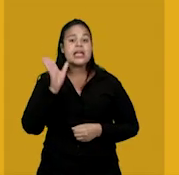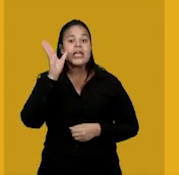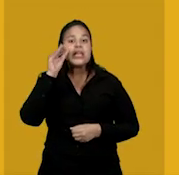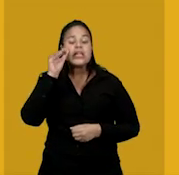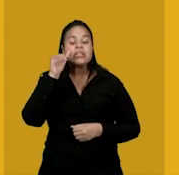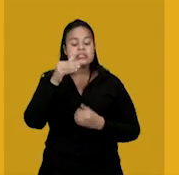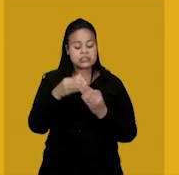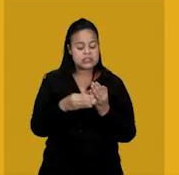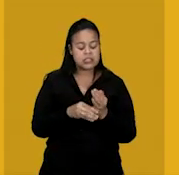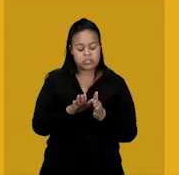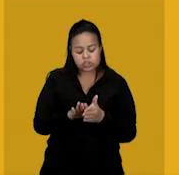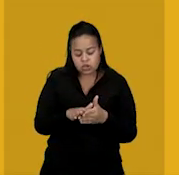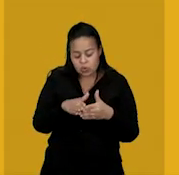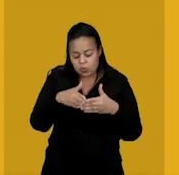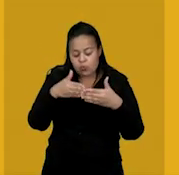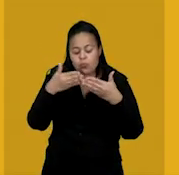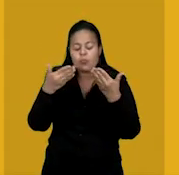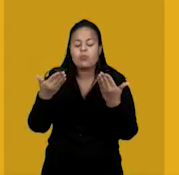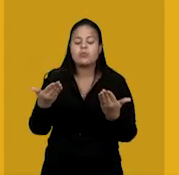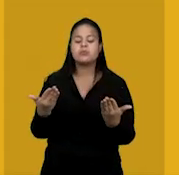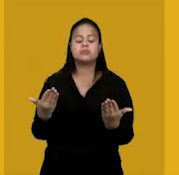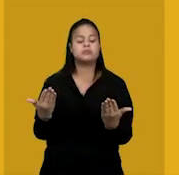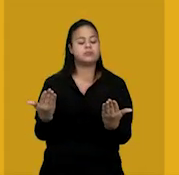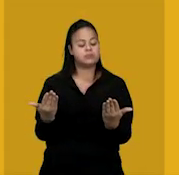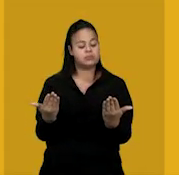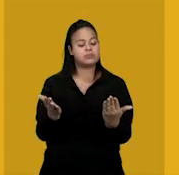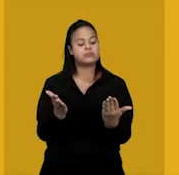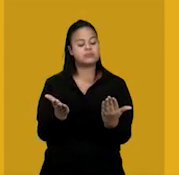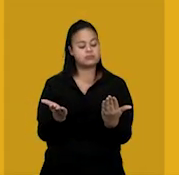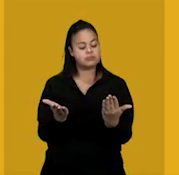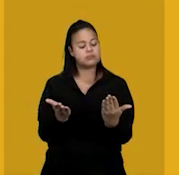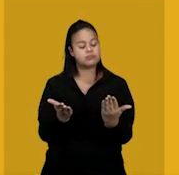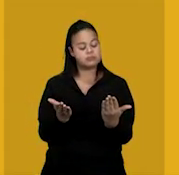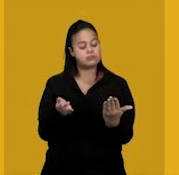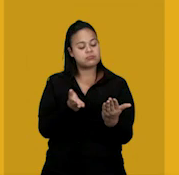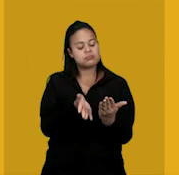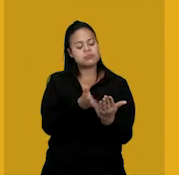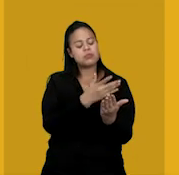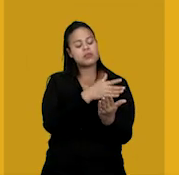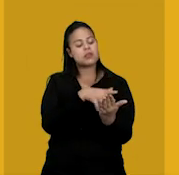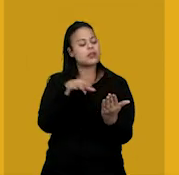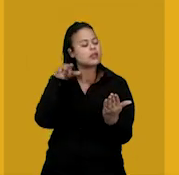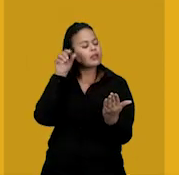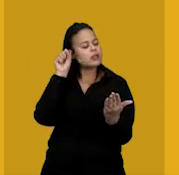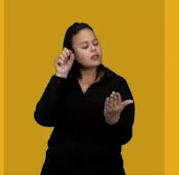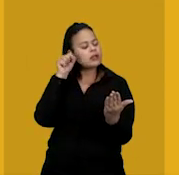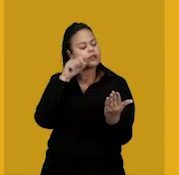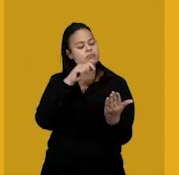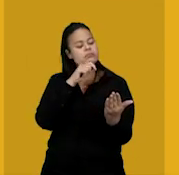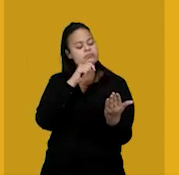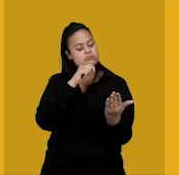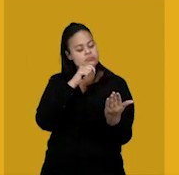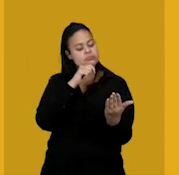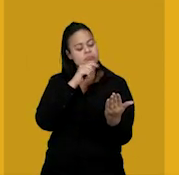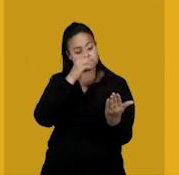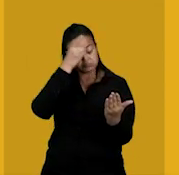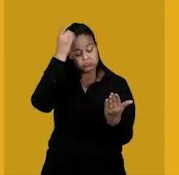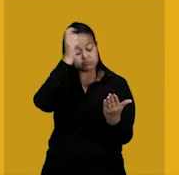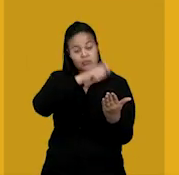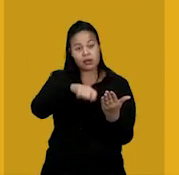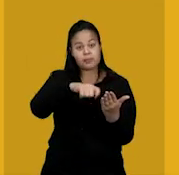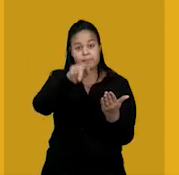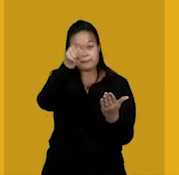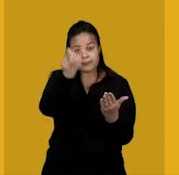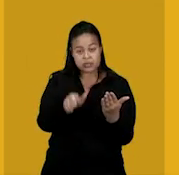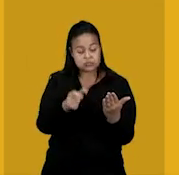livro, abri-lo e pegar a orelha e começar a ler ali. Pode ter relato do próprio autor, de um crítico,